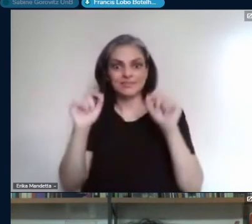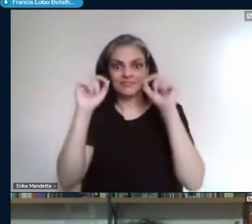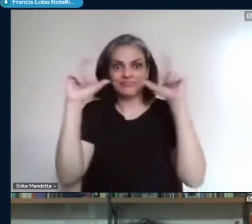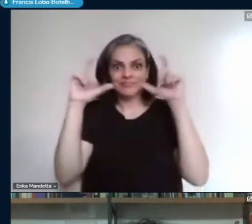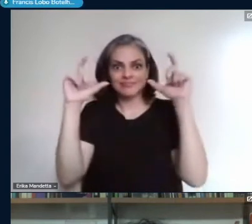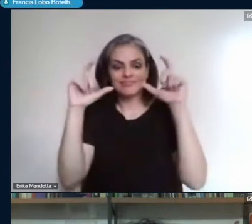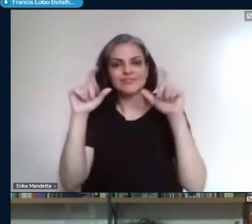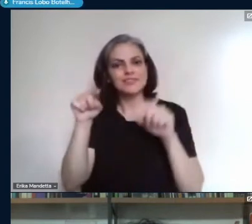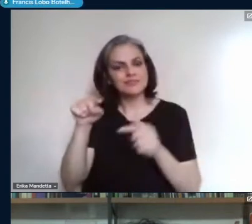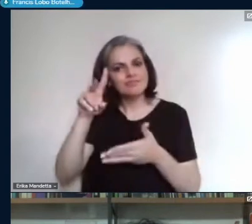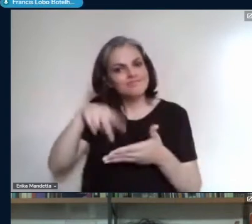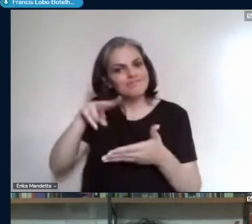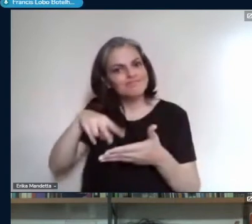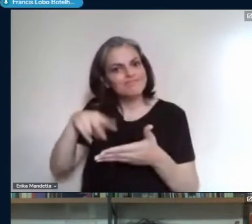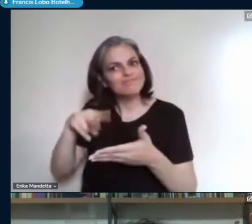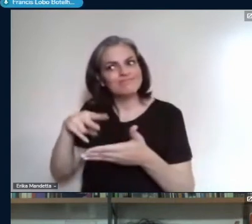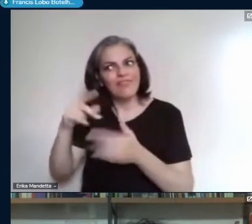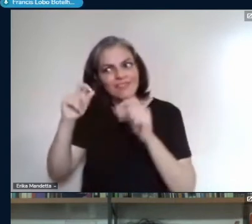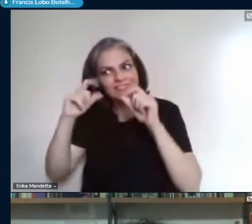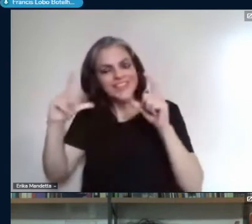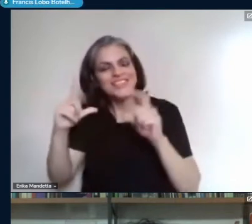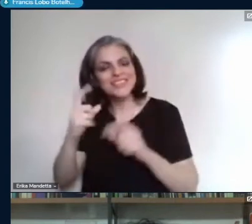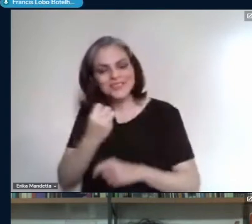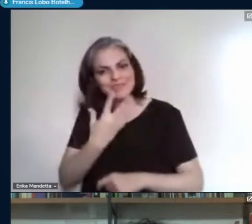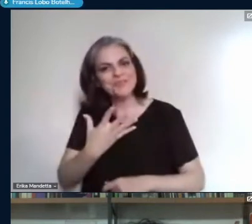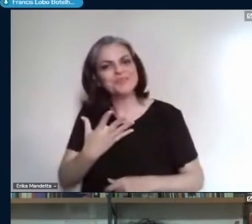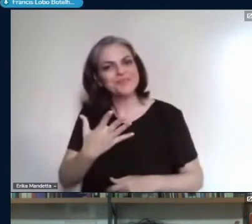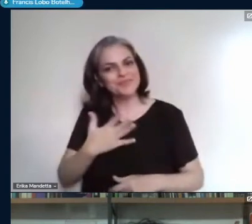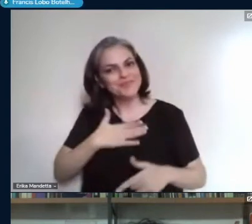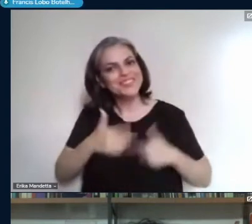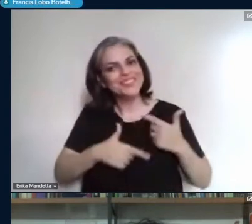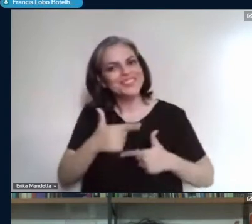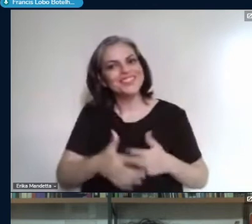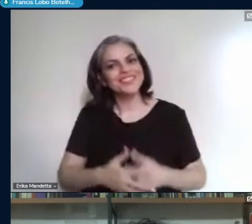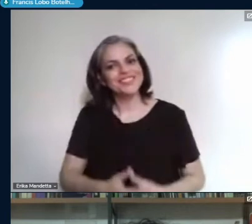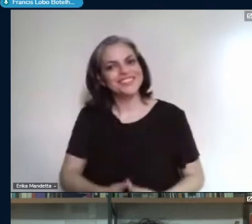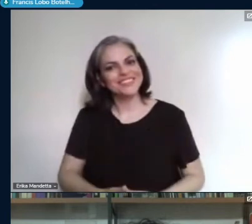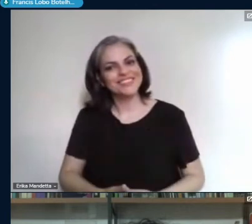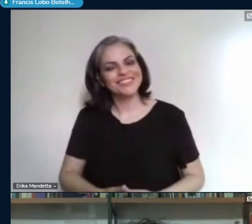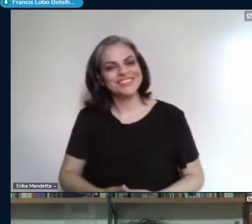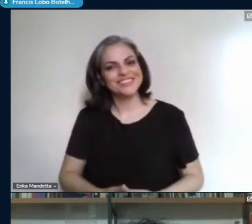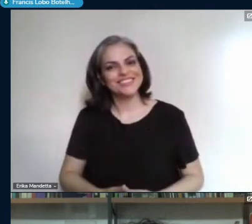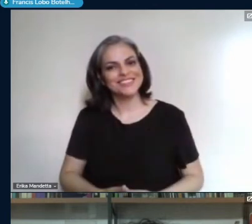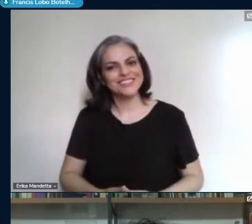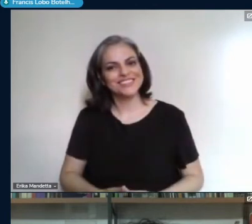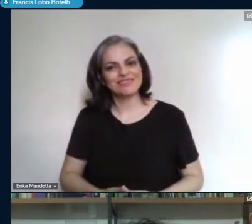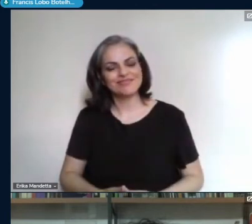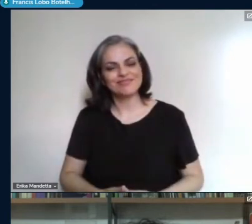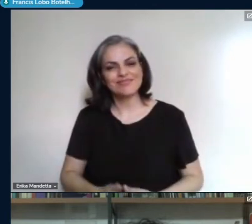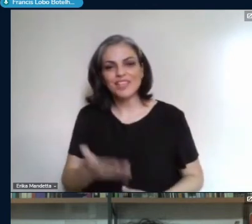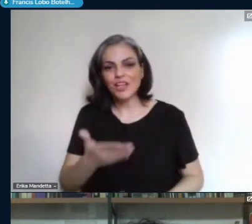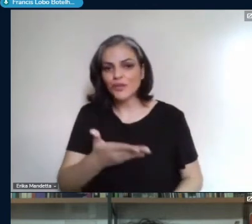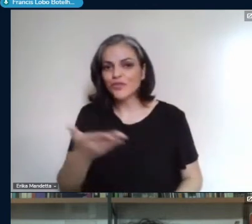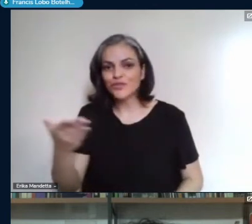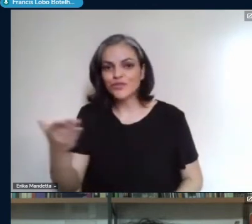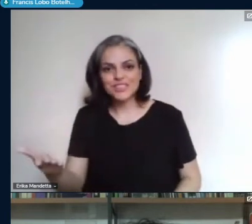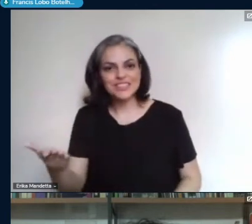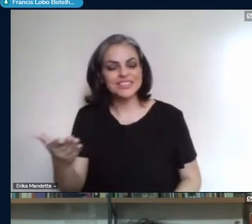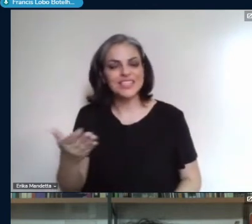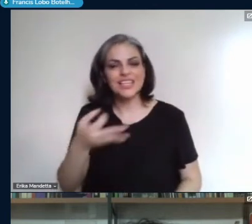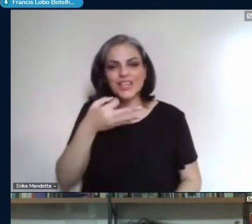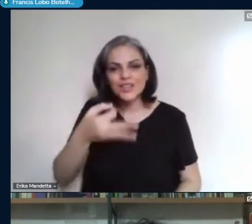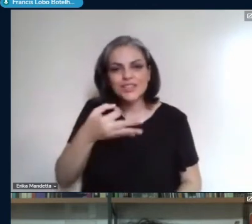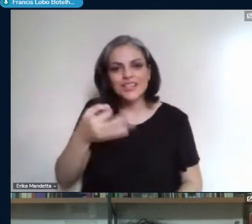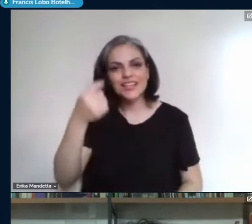né, o meu trabalho e tudo que a gente, todas as sugestões aí também de